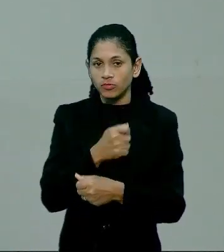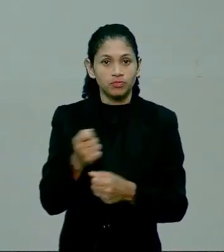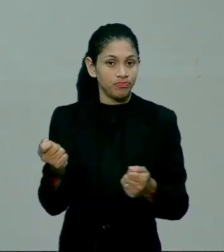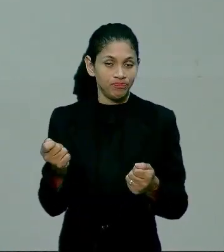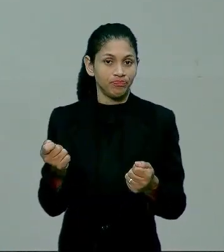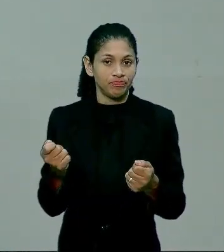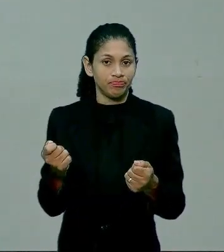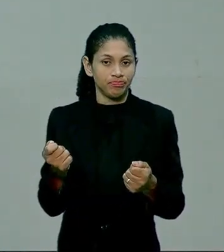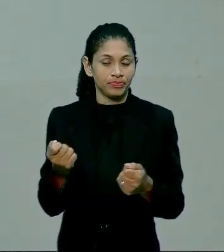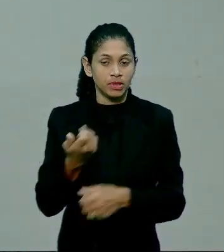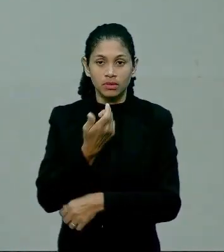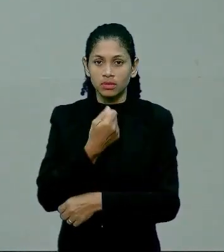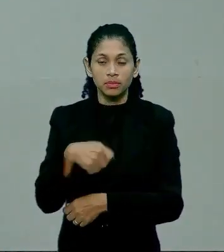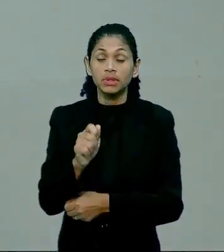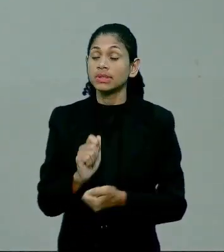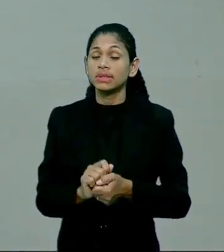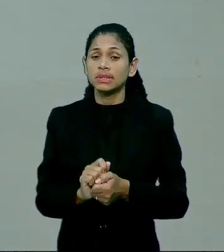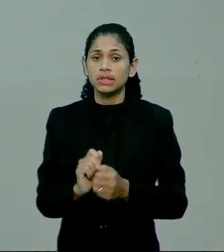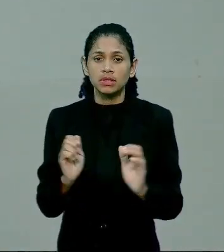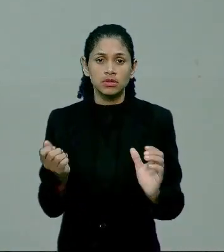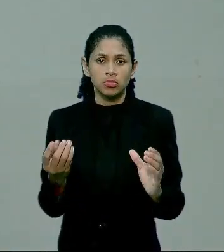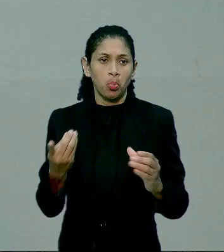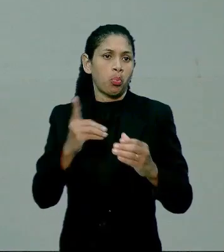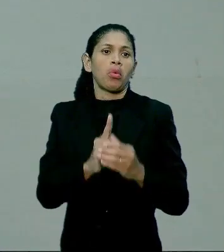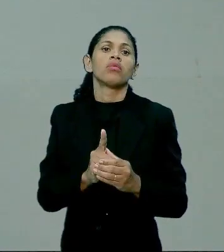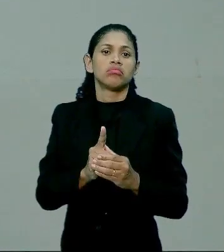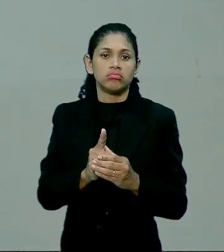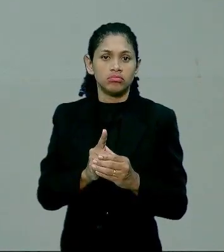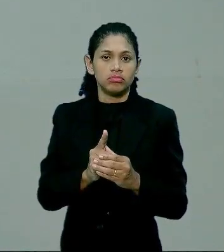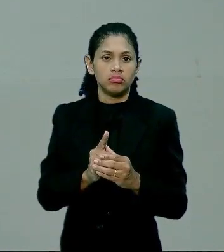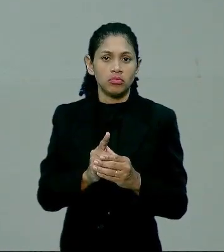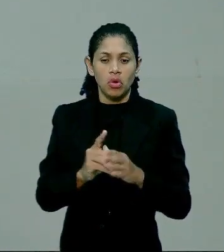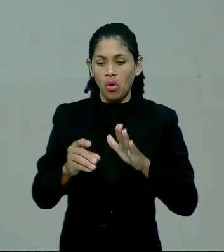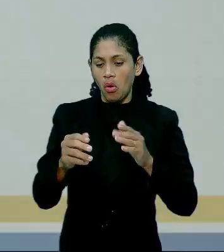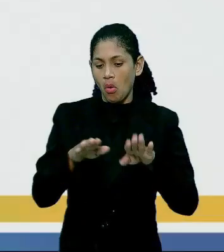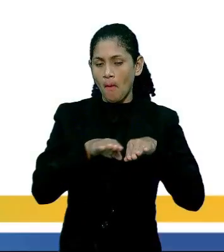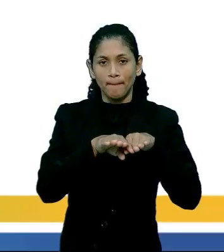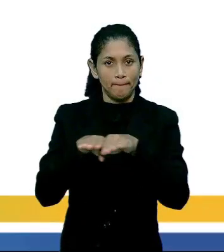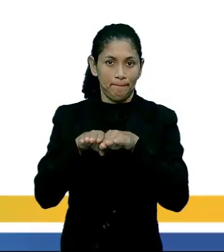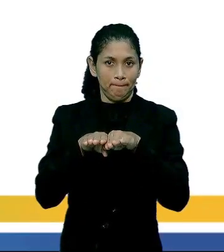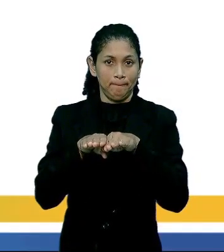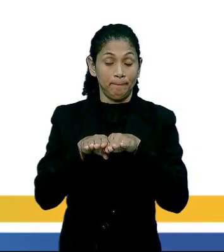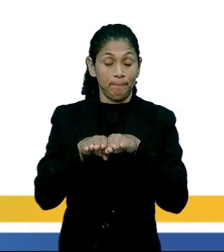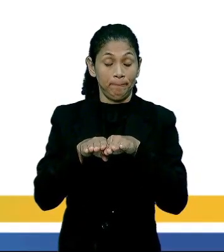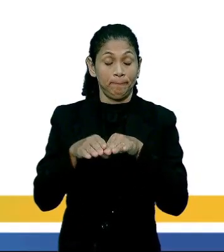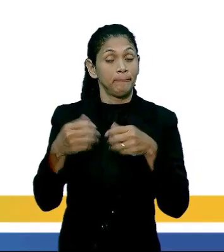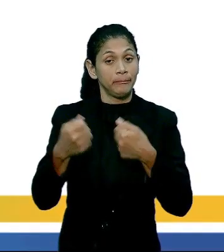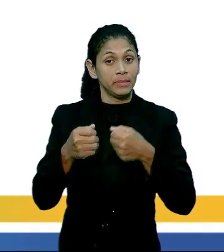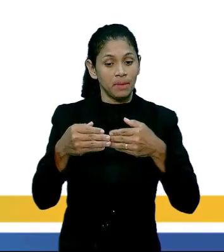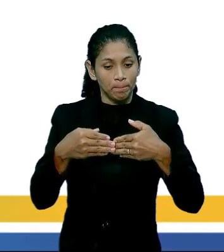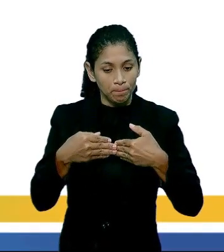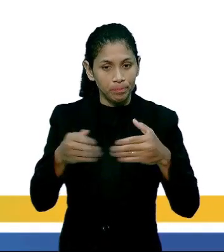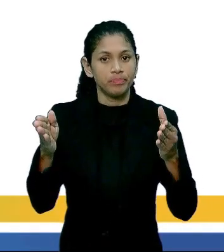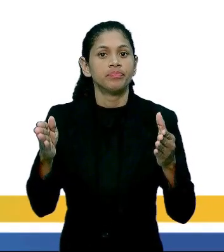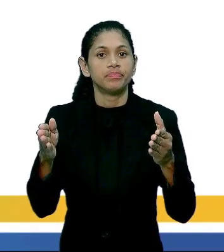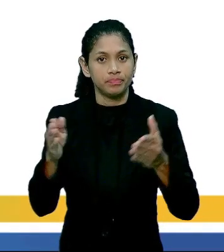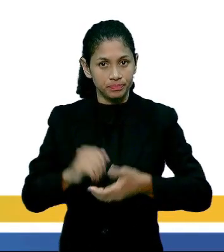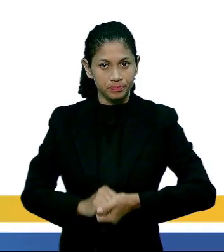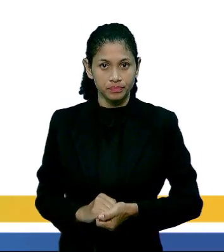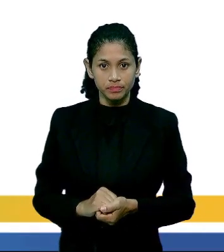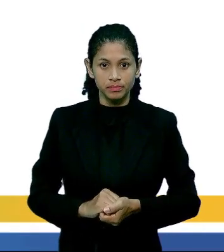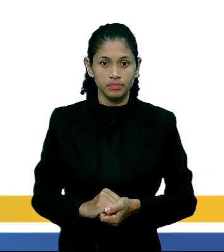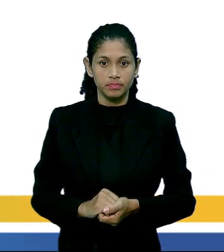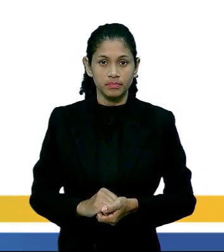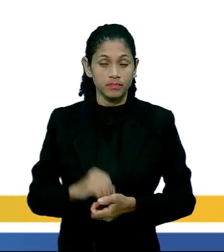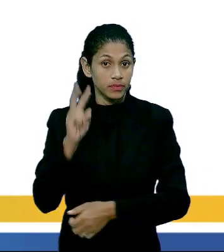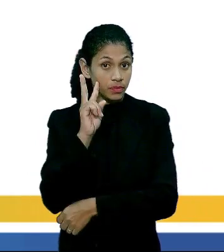se encaixar em um determinado padrão, porque né, a gente está tentando romper, quebrar, beleza? Então a gente faz essa evolução estética,